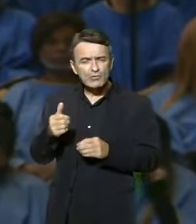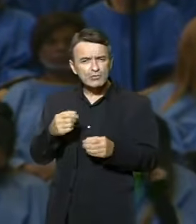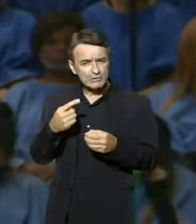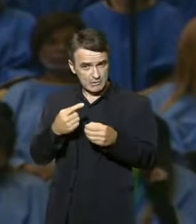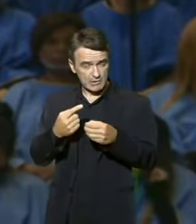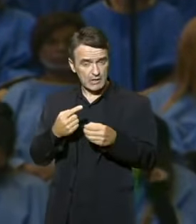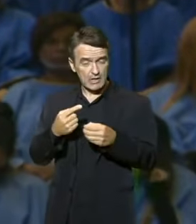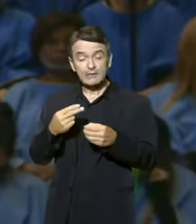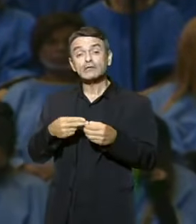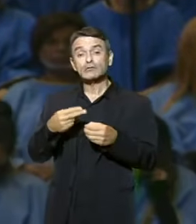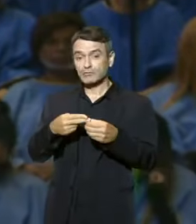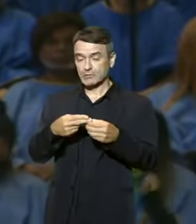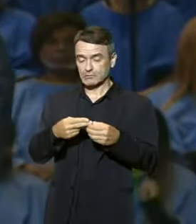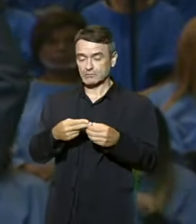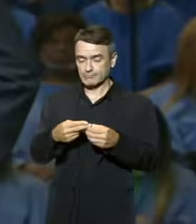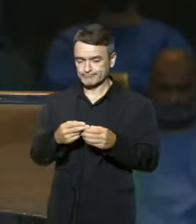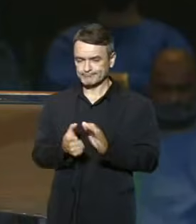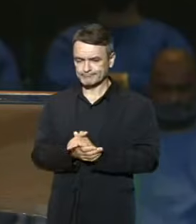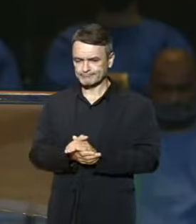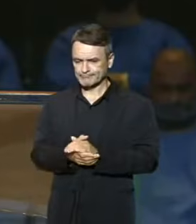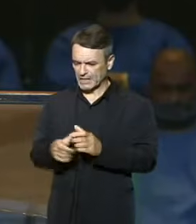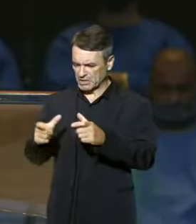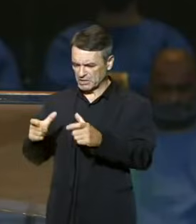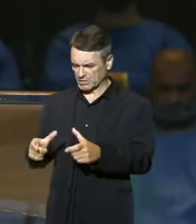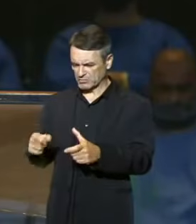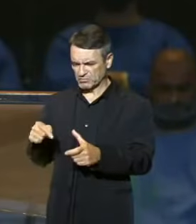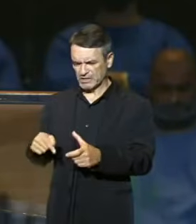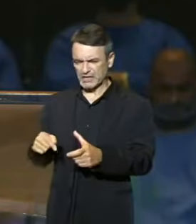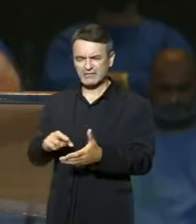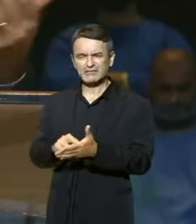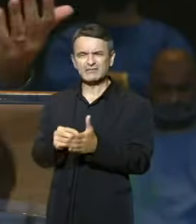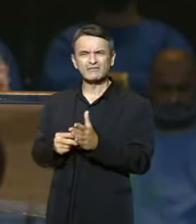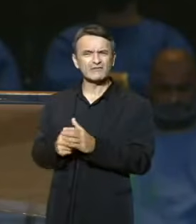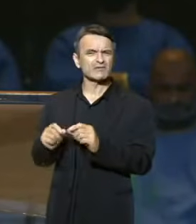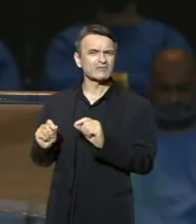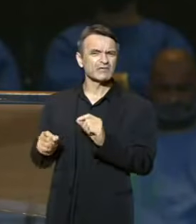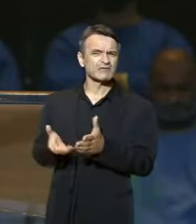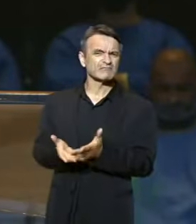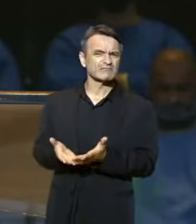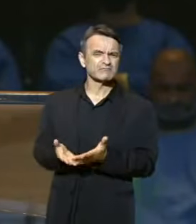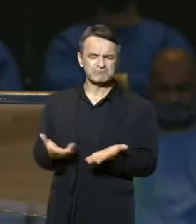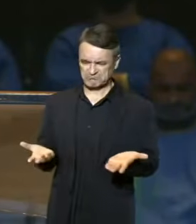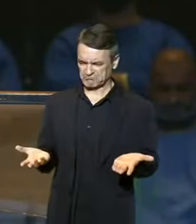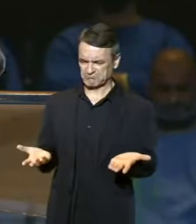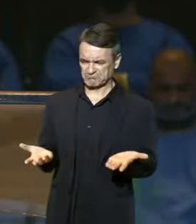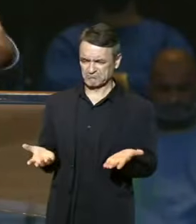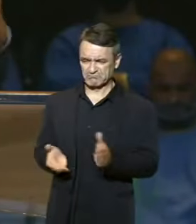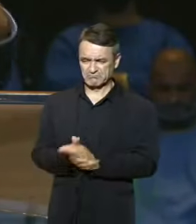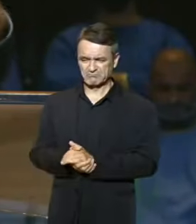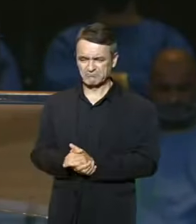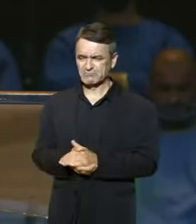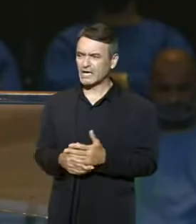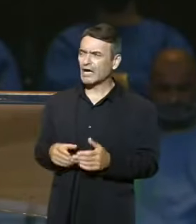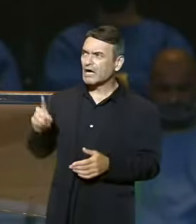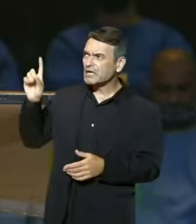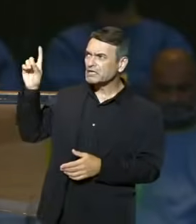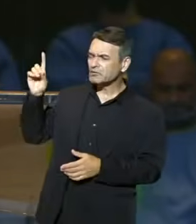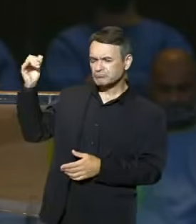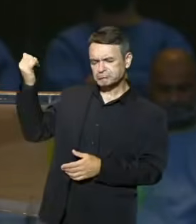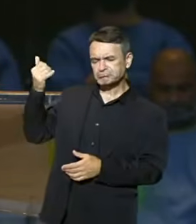Números. E eu falei, que lugar é esse? O que isso tem a ver comigo e com você? E aí Deus foi